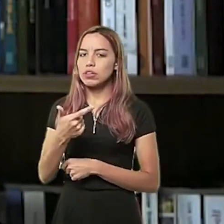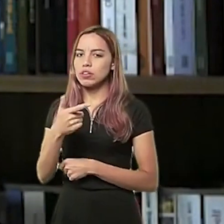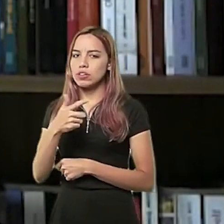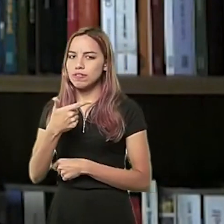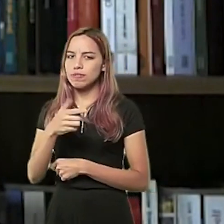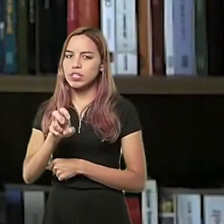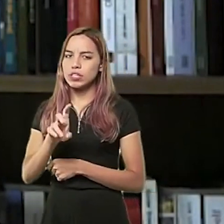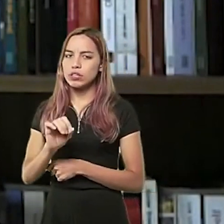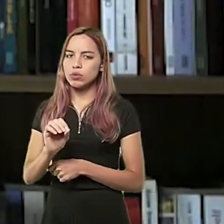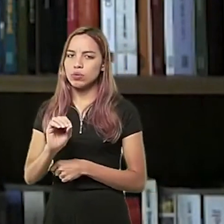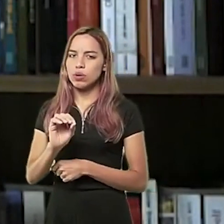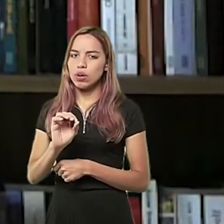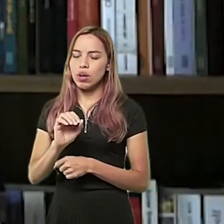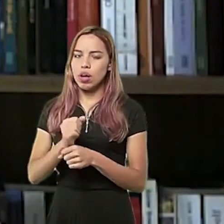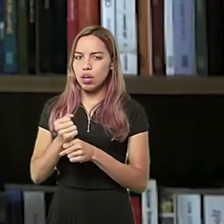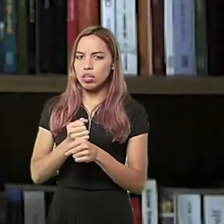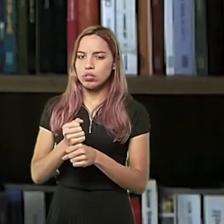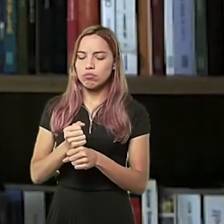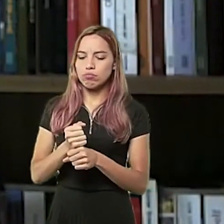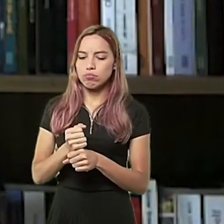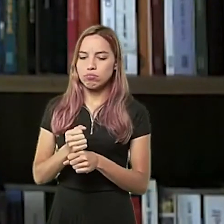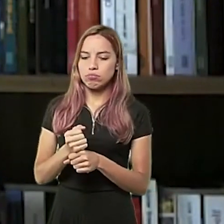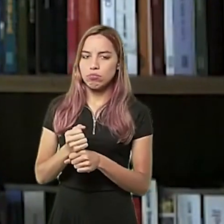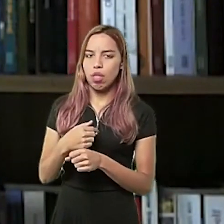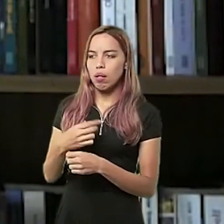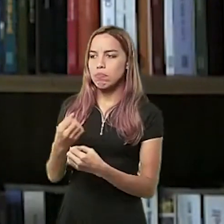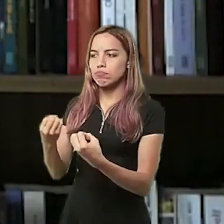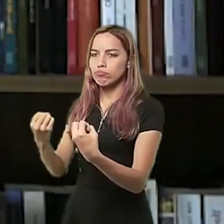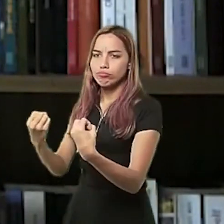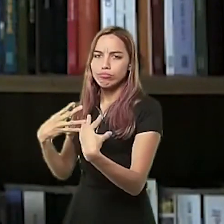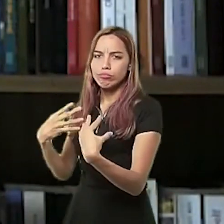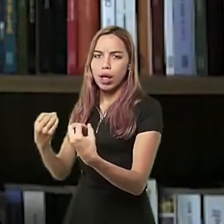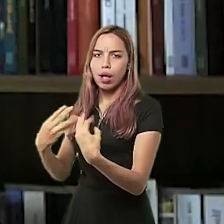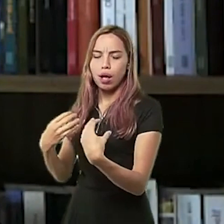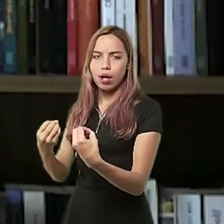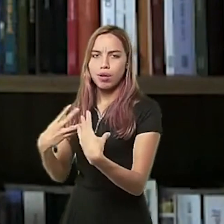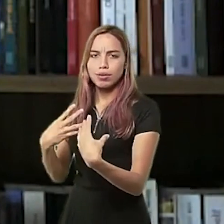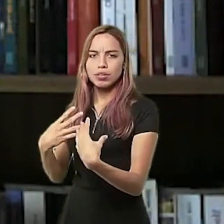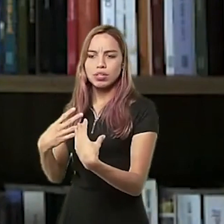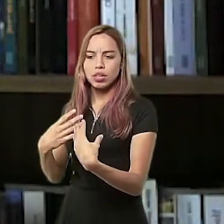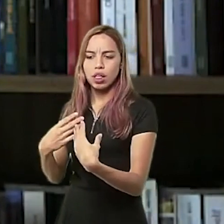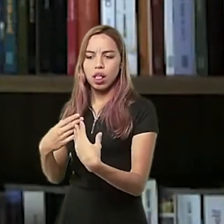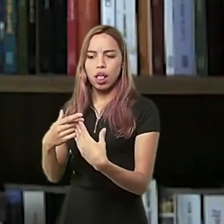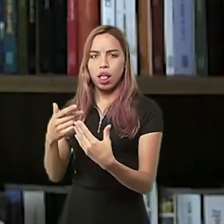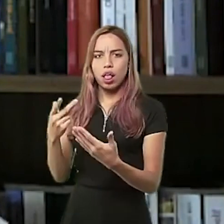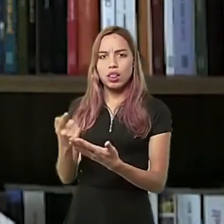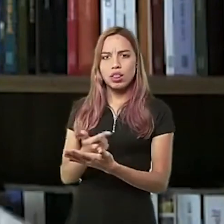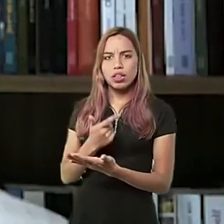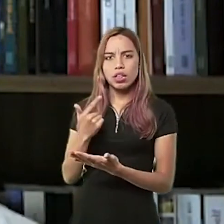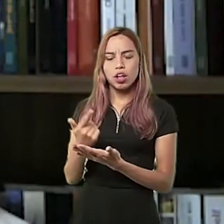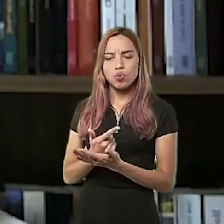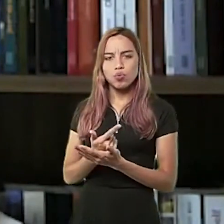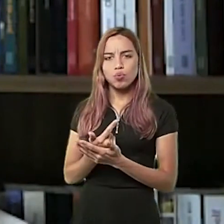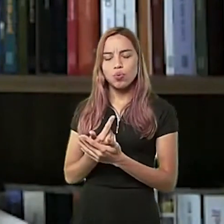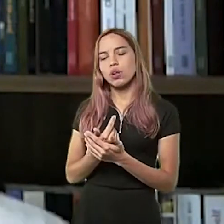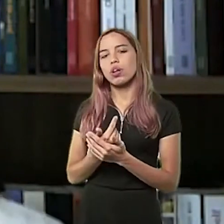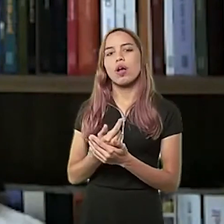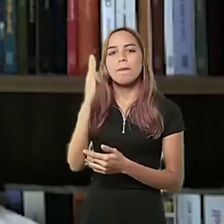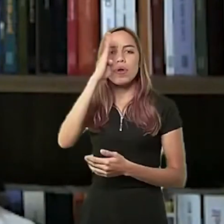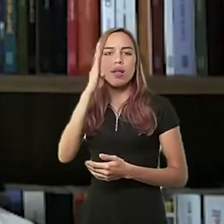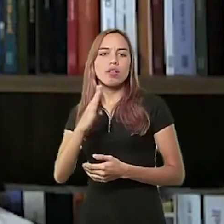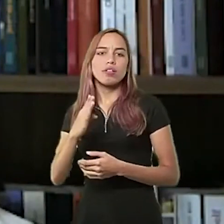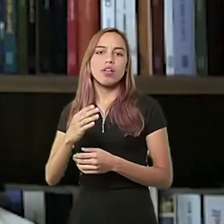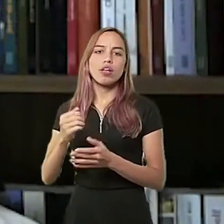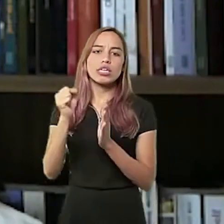ela deu aula sobre a literatura brasileira no século XX, para mim, quando eu estava no último ano